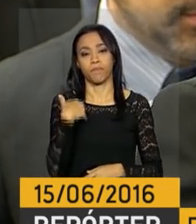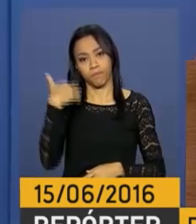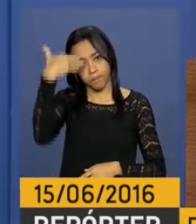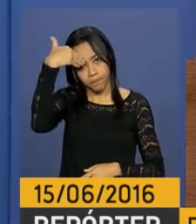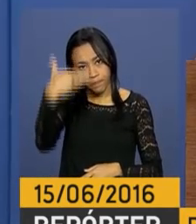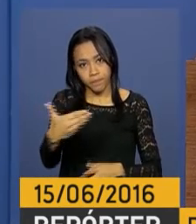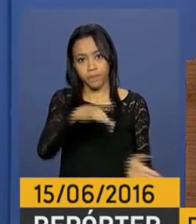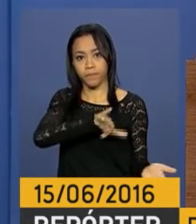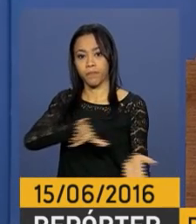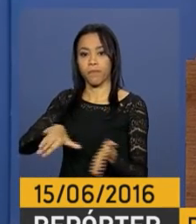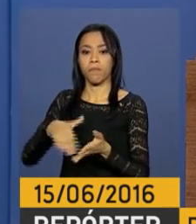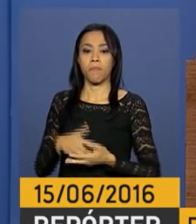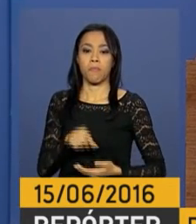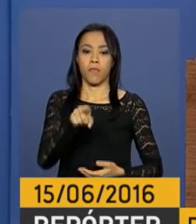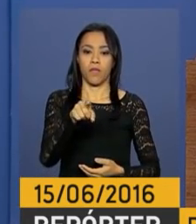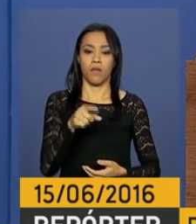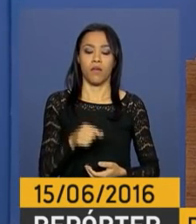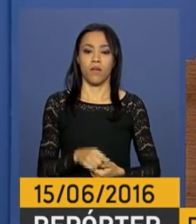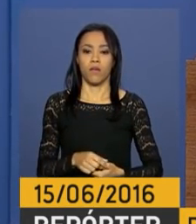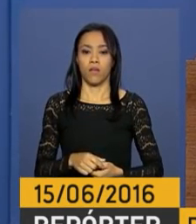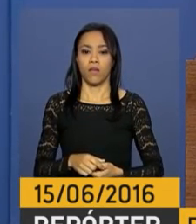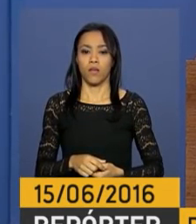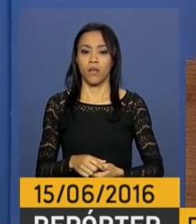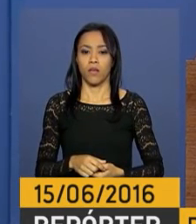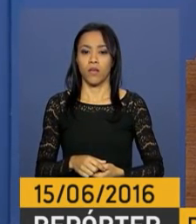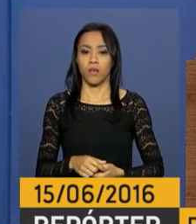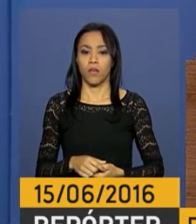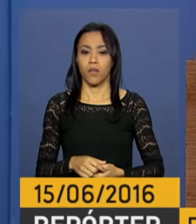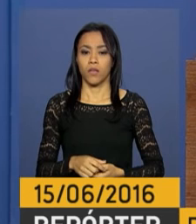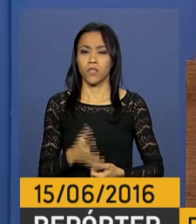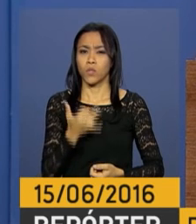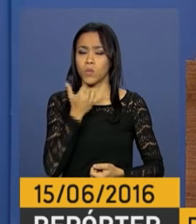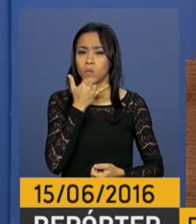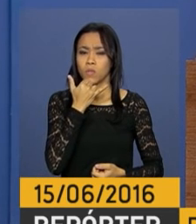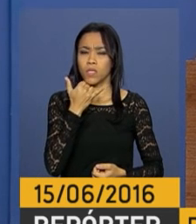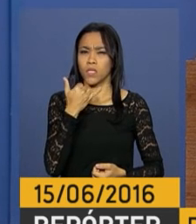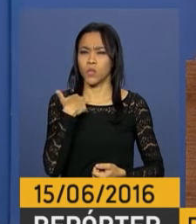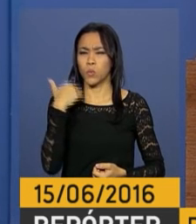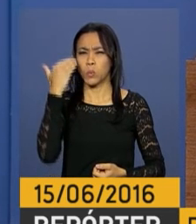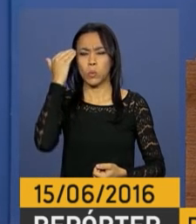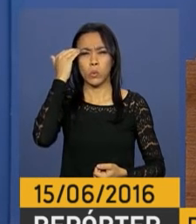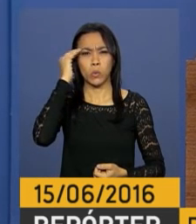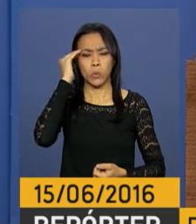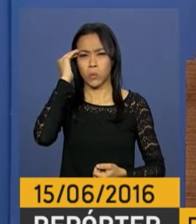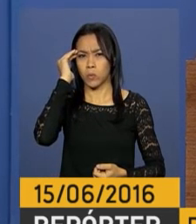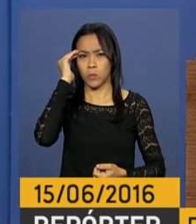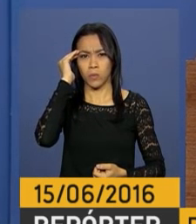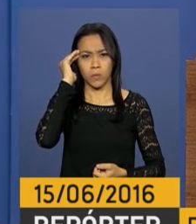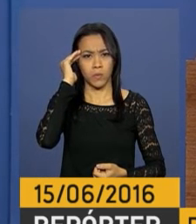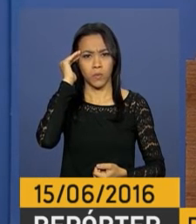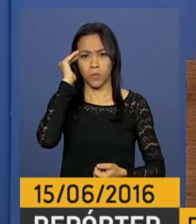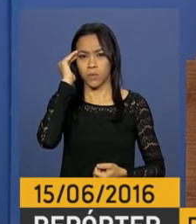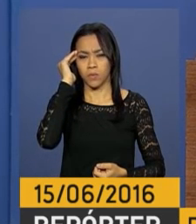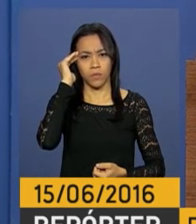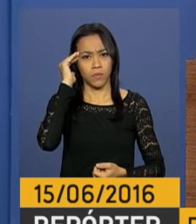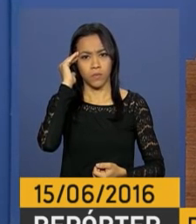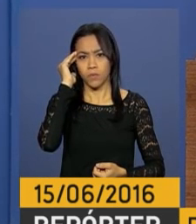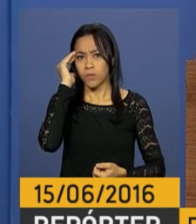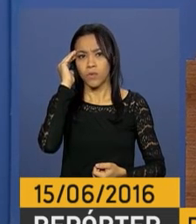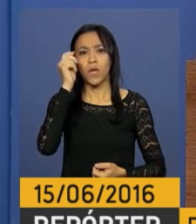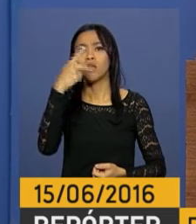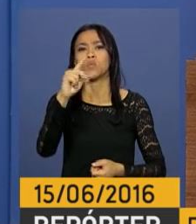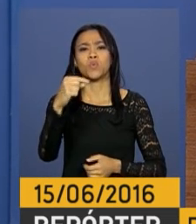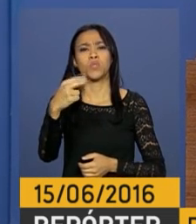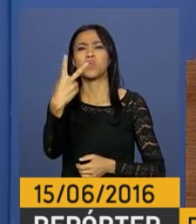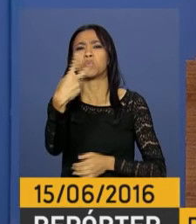Eh, eu confesso que eu de fato tive uma dificuldade de entender exatamente a a